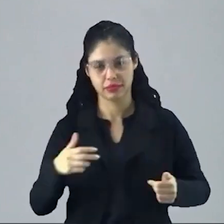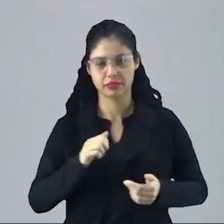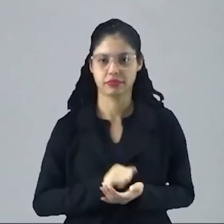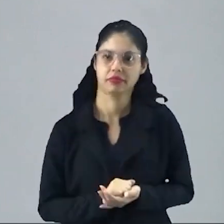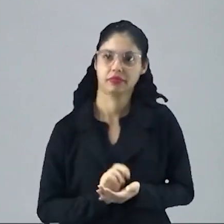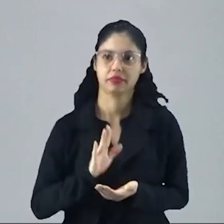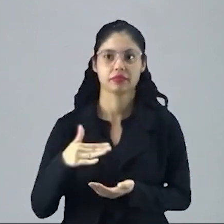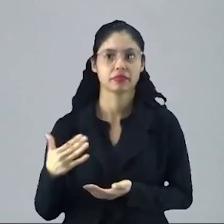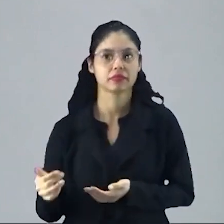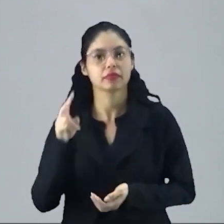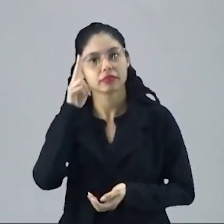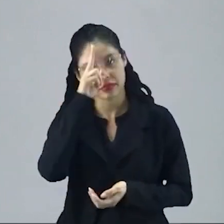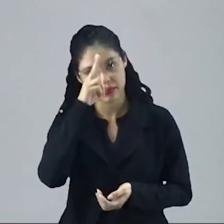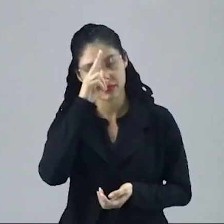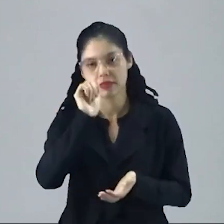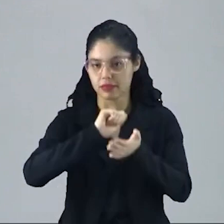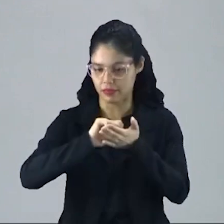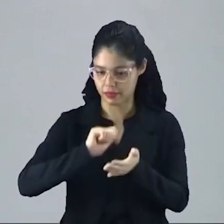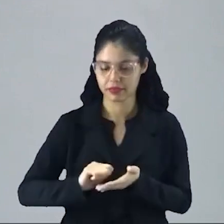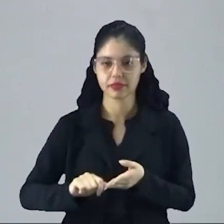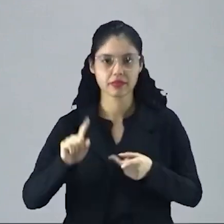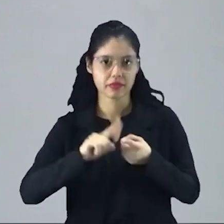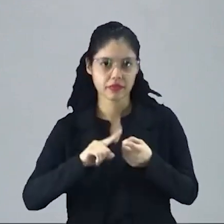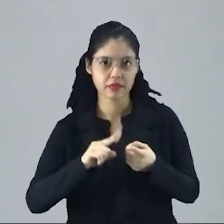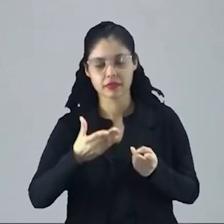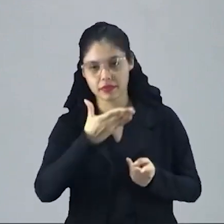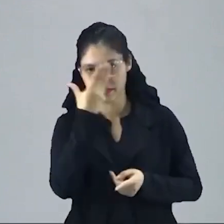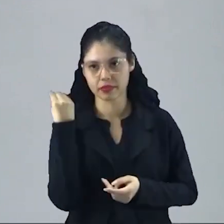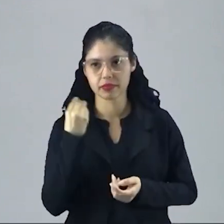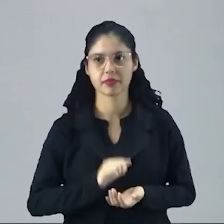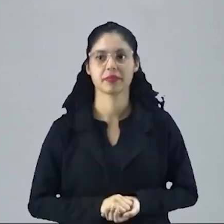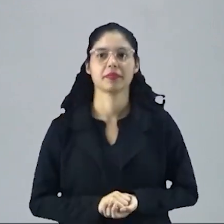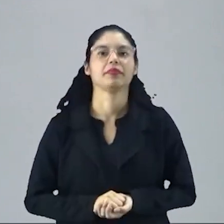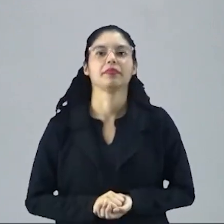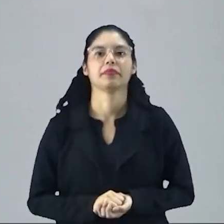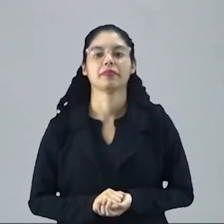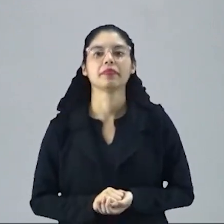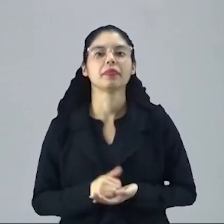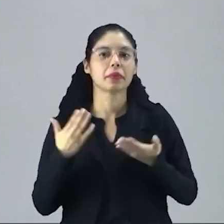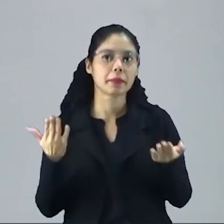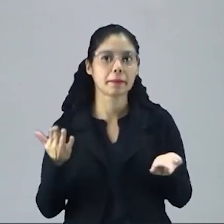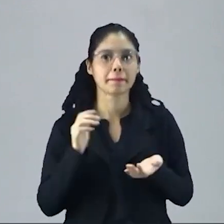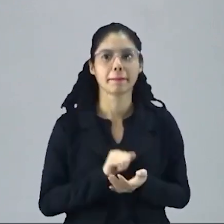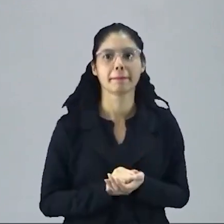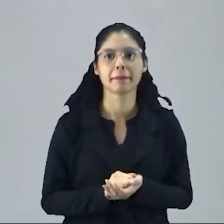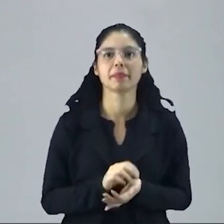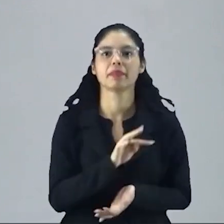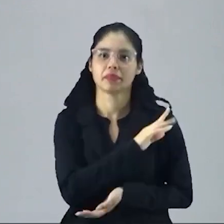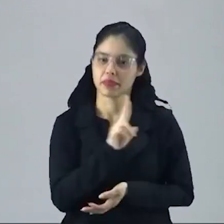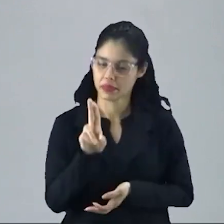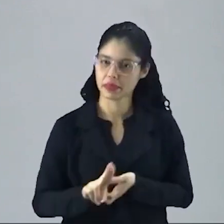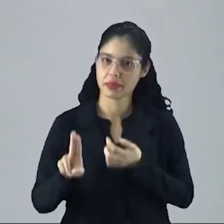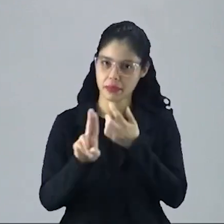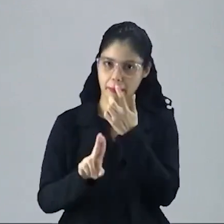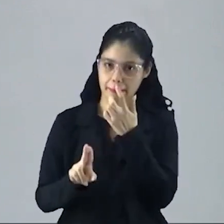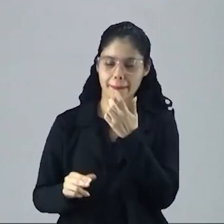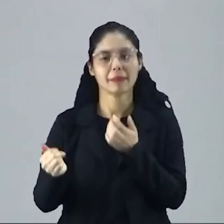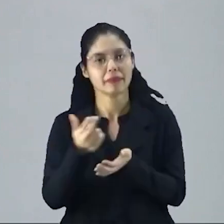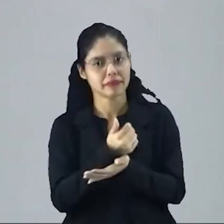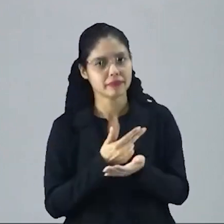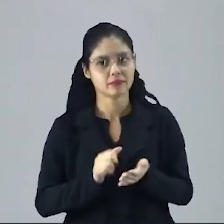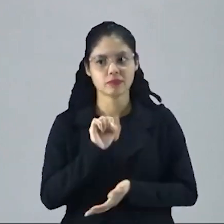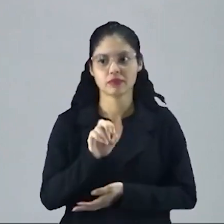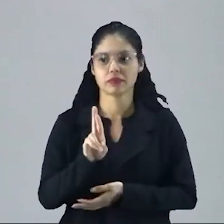sonhou. E quando a gente lembra, a gente tem que escrever logo, porque logo a gente esquece, né? Inclusive, essa é uma das técnicas usadas por artistas